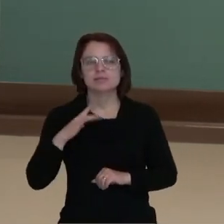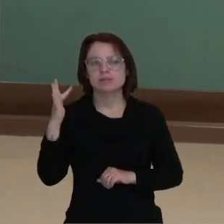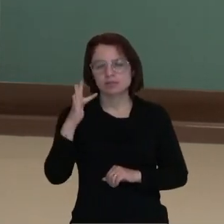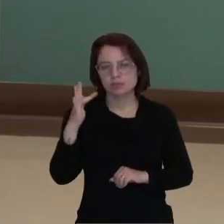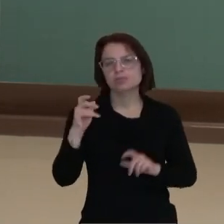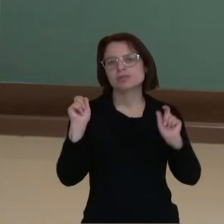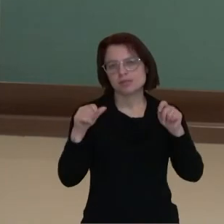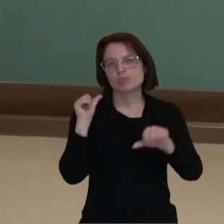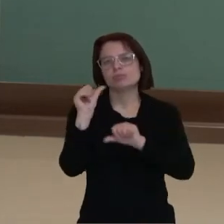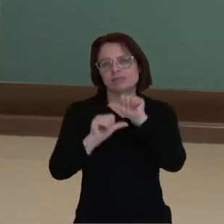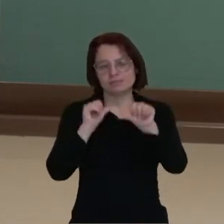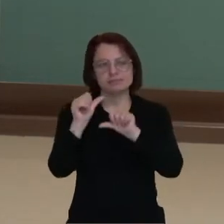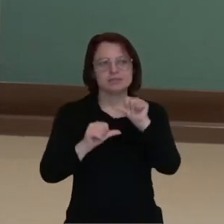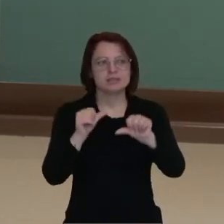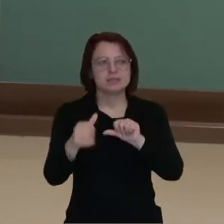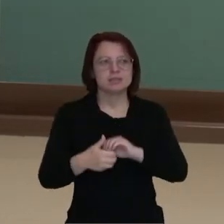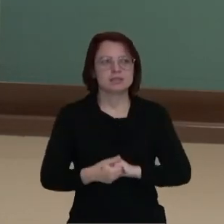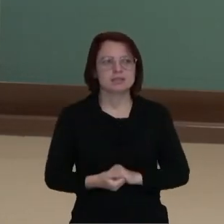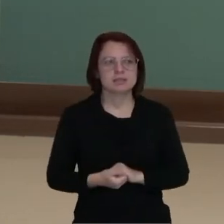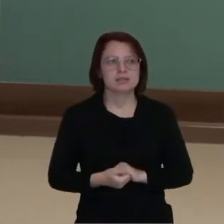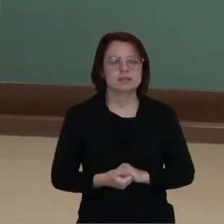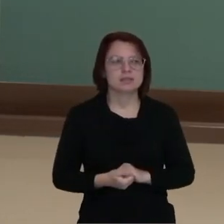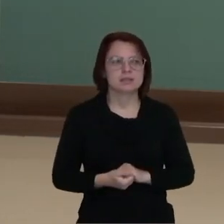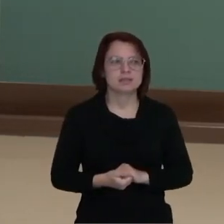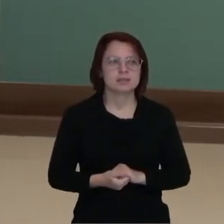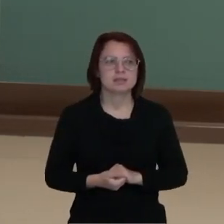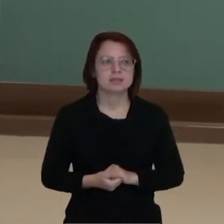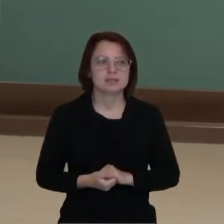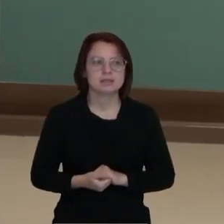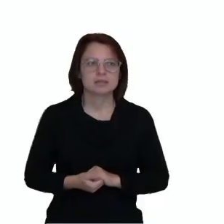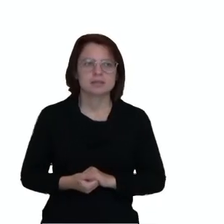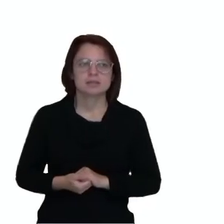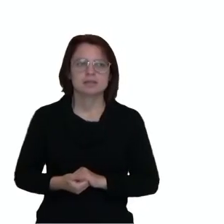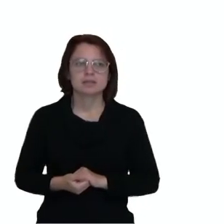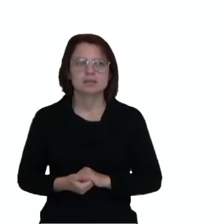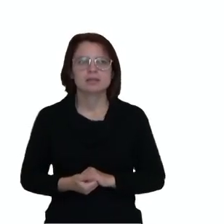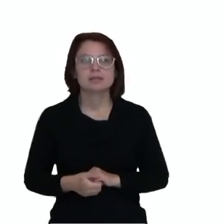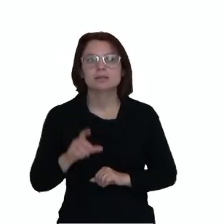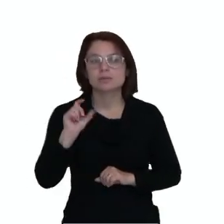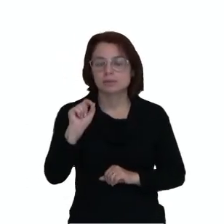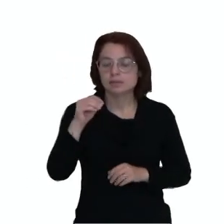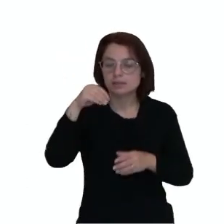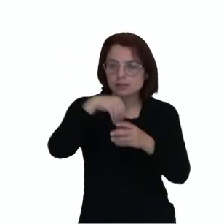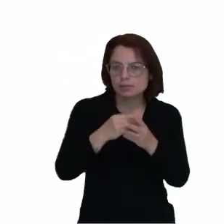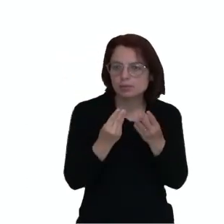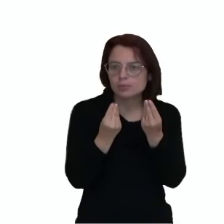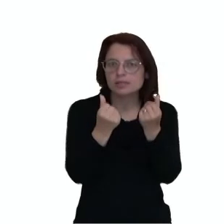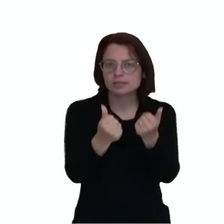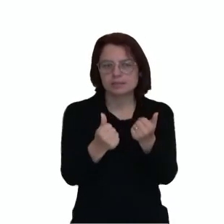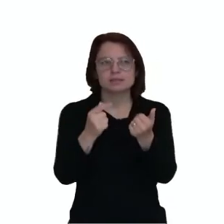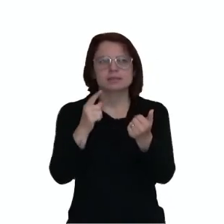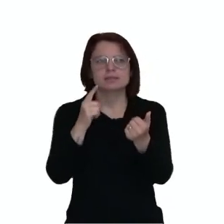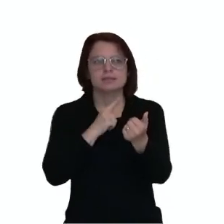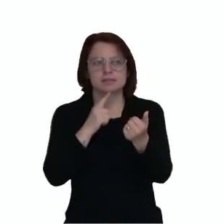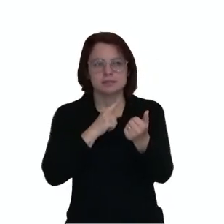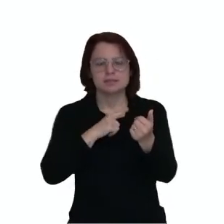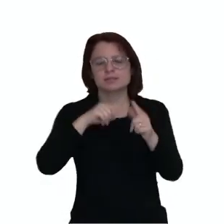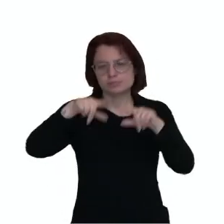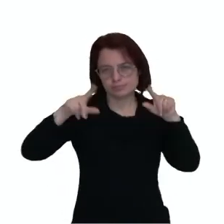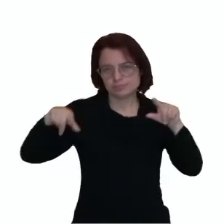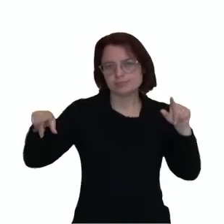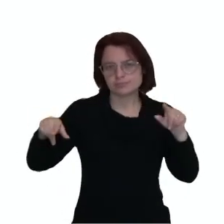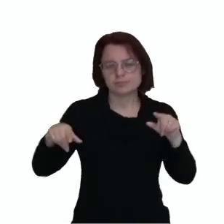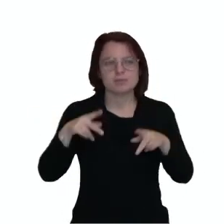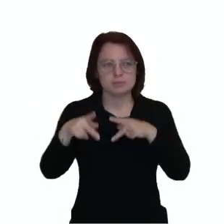pode ser alterado. Então, numa característica qualitativa, as variáveis discretas das populações lá